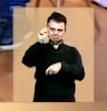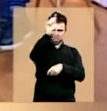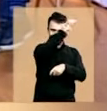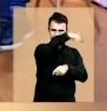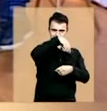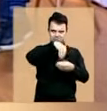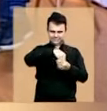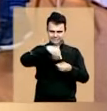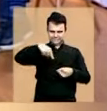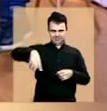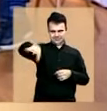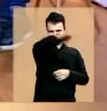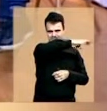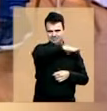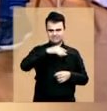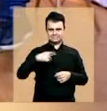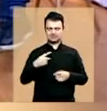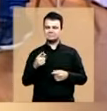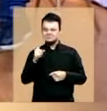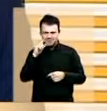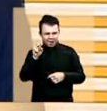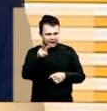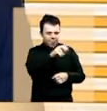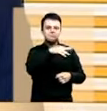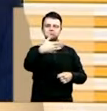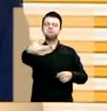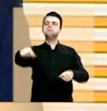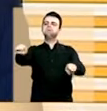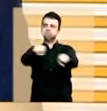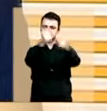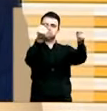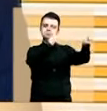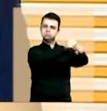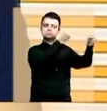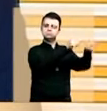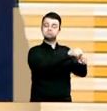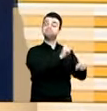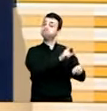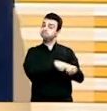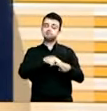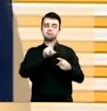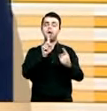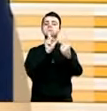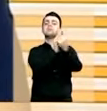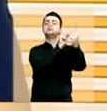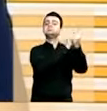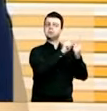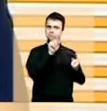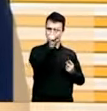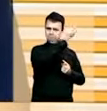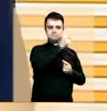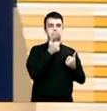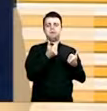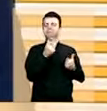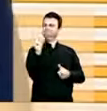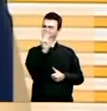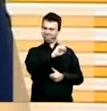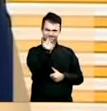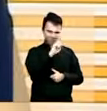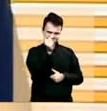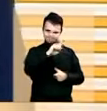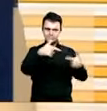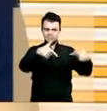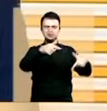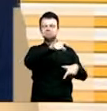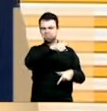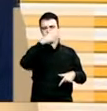lojas no comércio que infelizmente estão fadadas ao fracasso por causa da forma dessa qualidade do